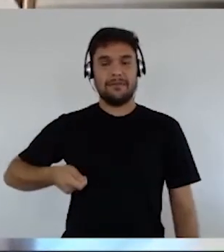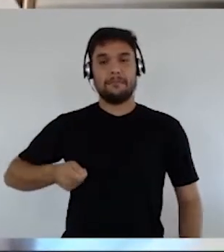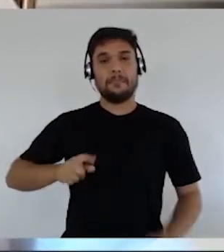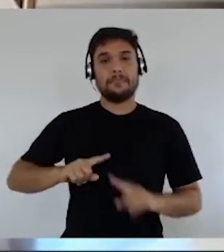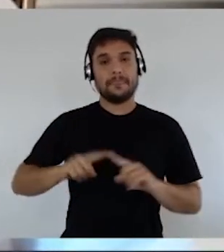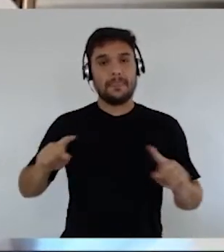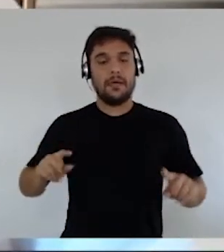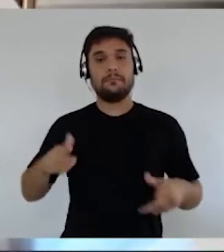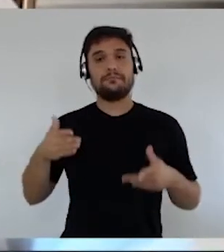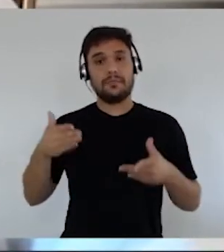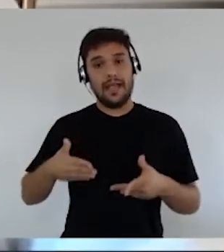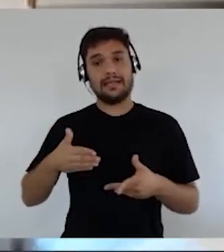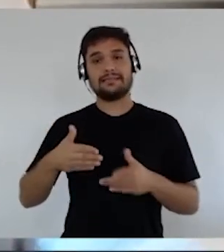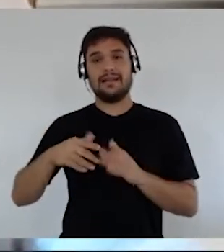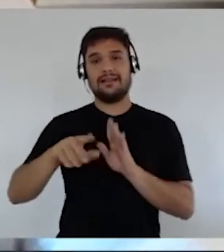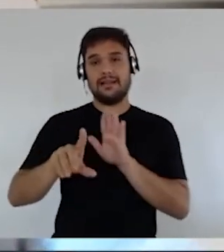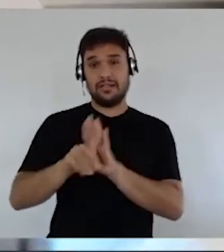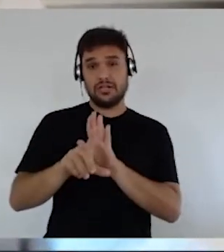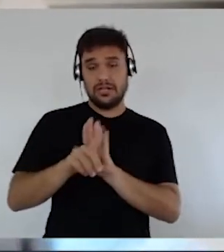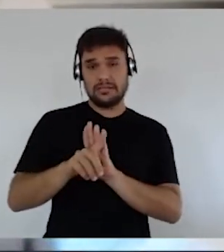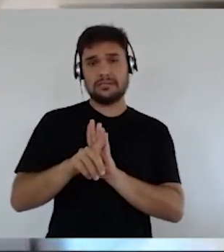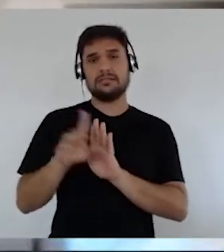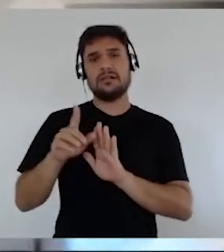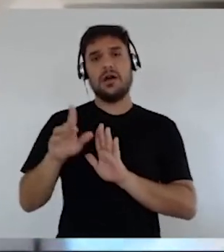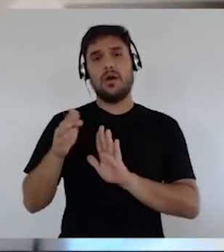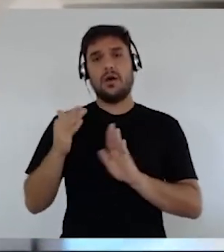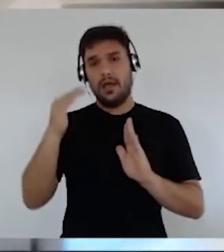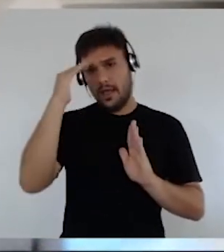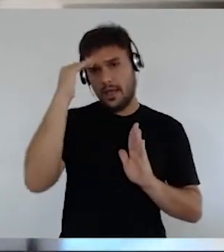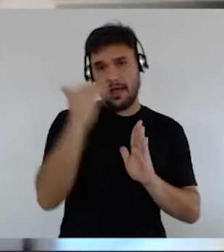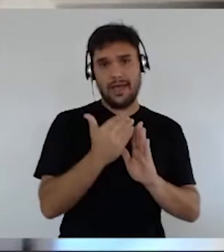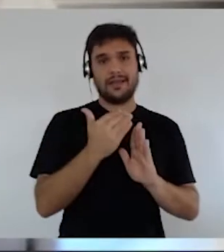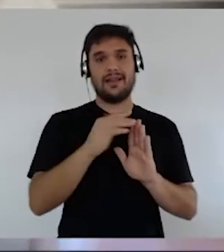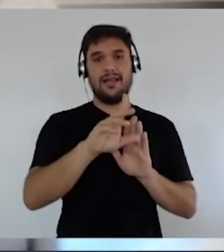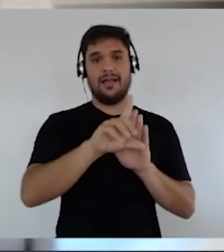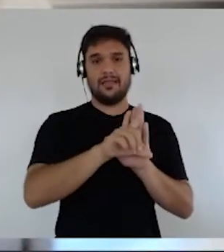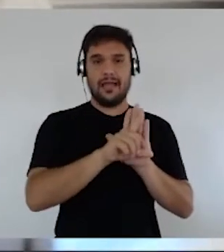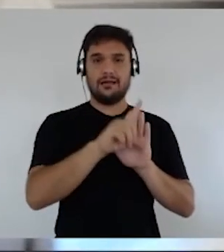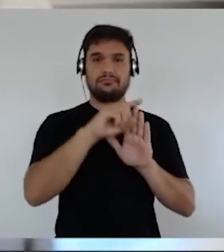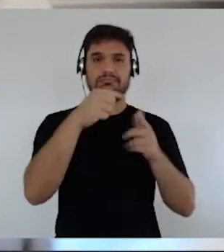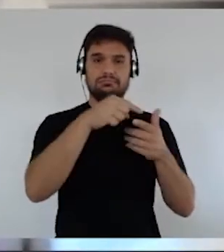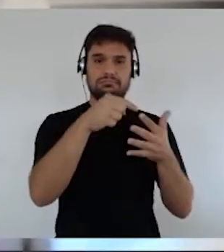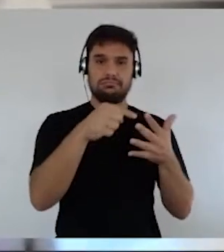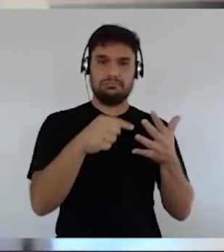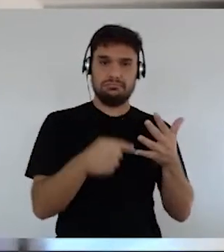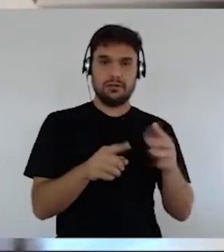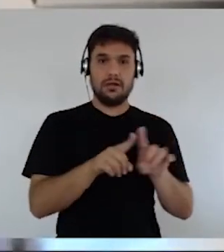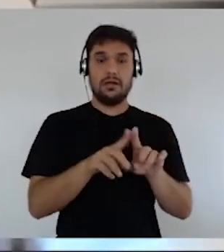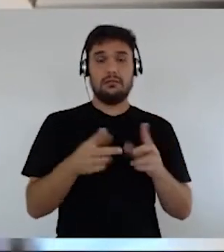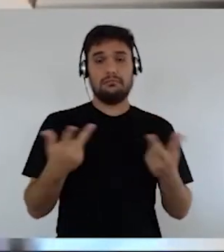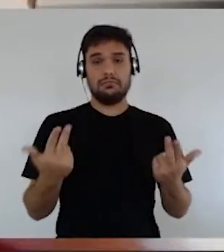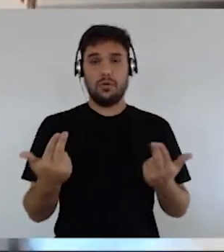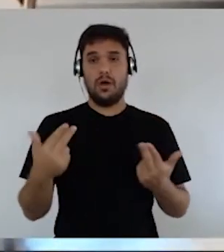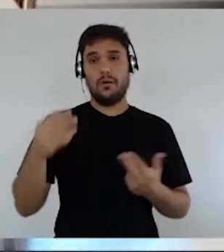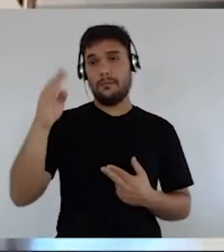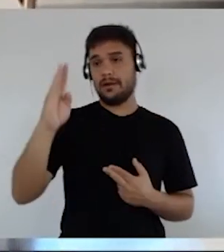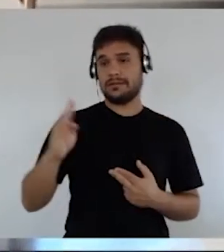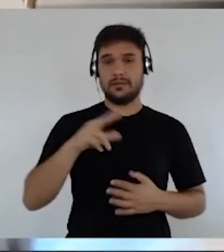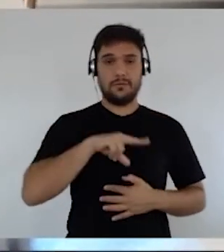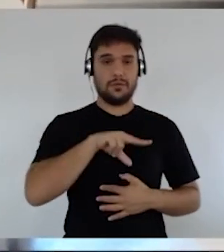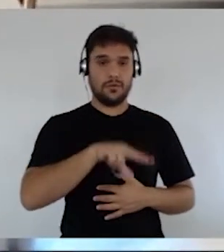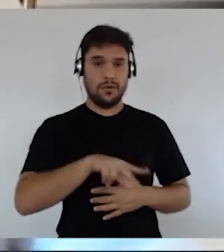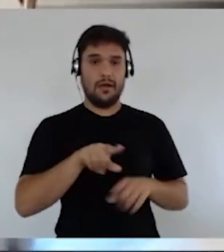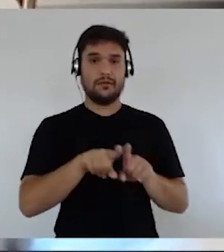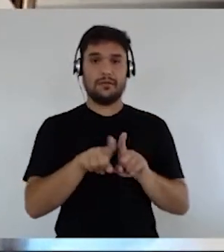esta regulamentação, tendo em conta que segue a técnica legislativa comum tanto ao Código de Processo Civil do Brasil como Portugal, através